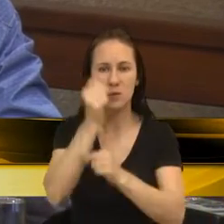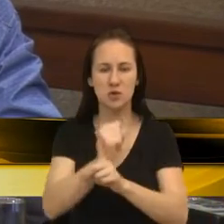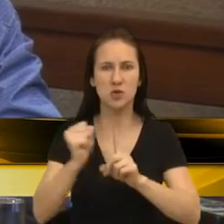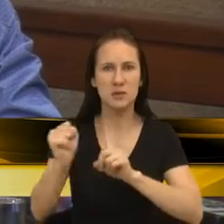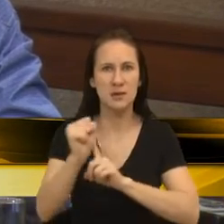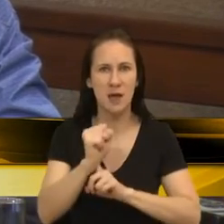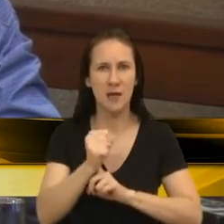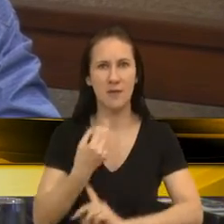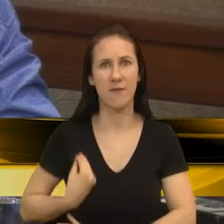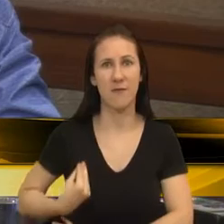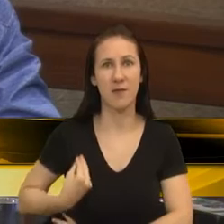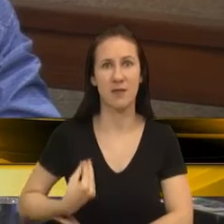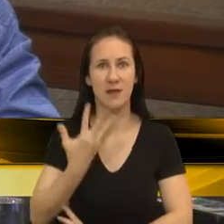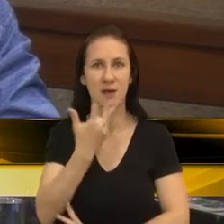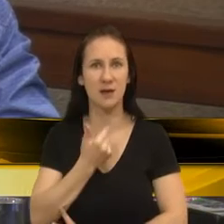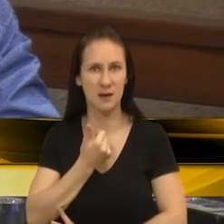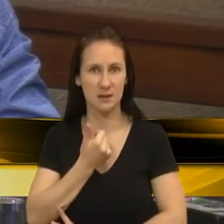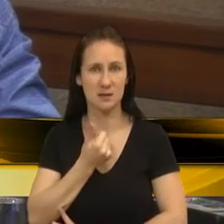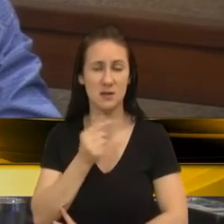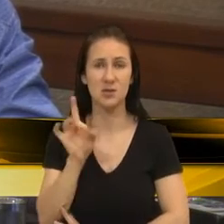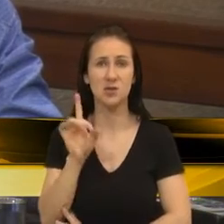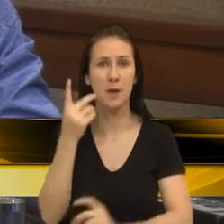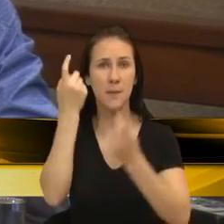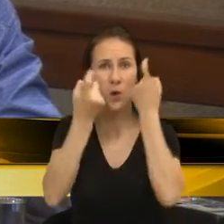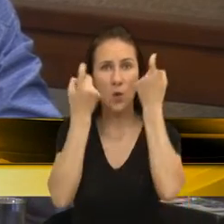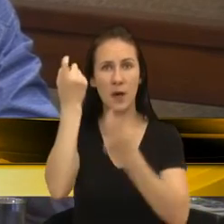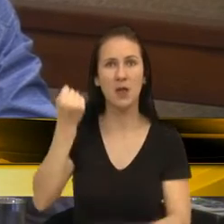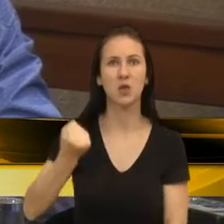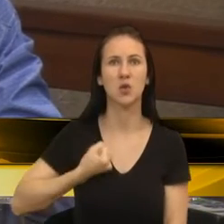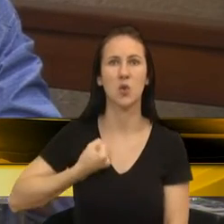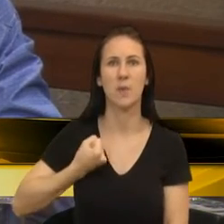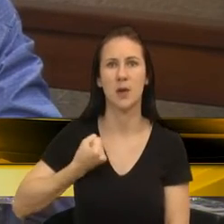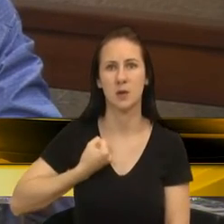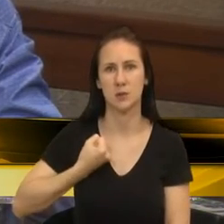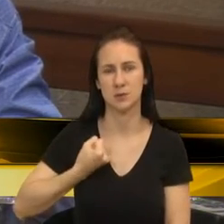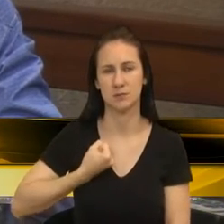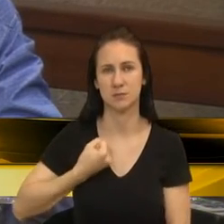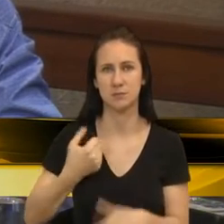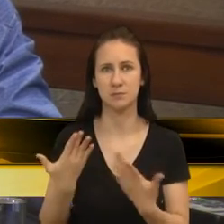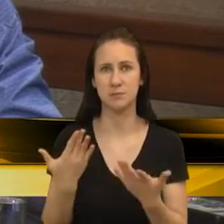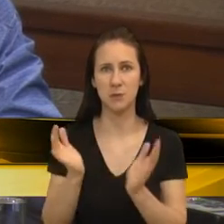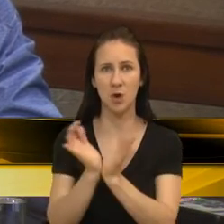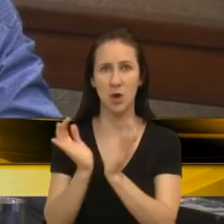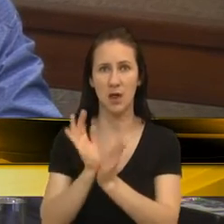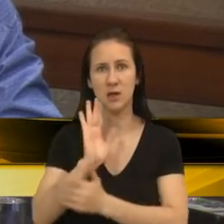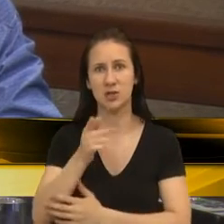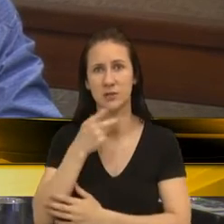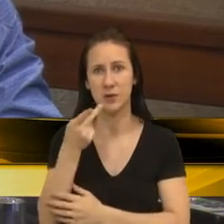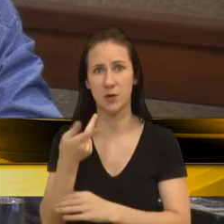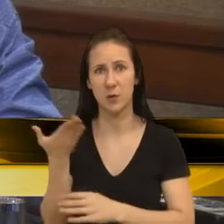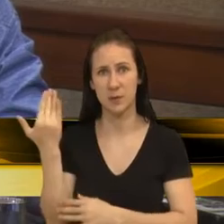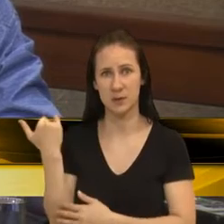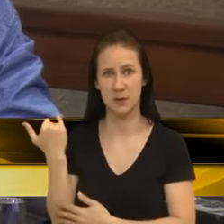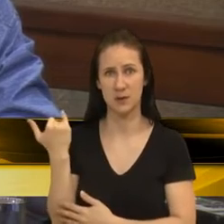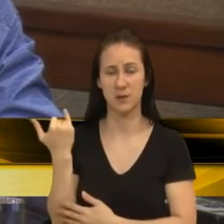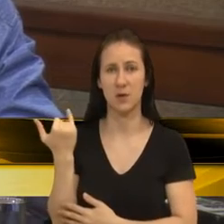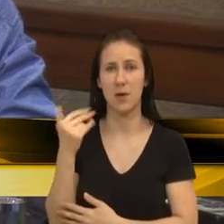crianças. Há preocupação com números. Então, algum colega aqui já disse um dia, a prefeitura está transformada num